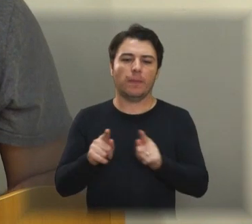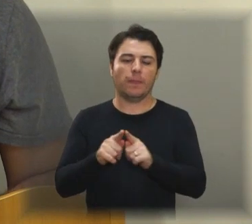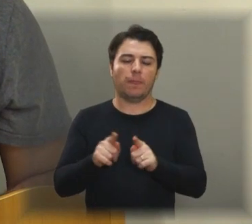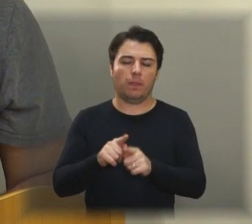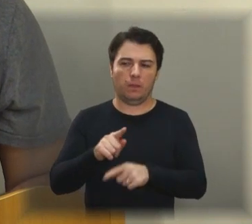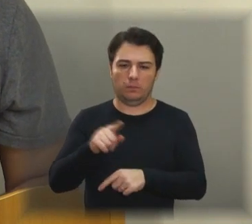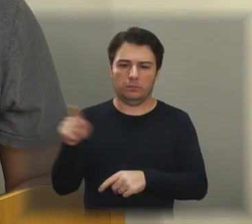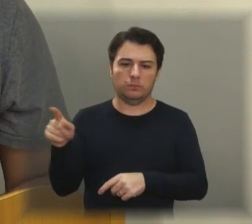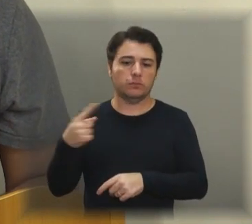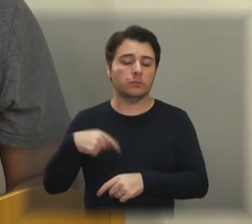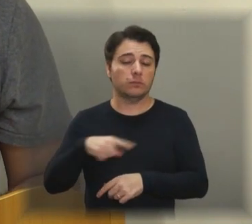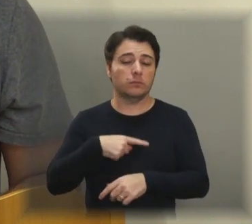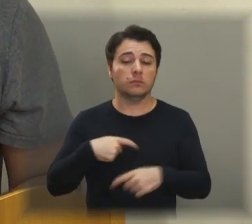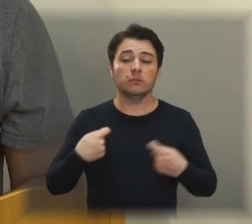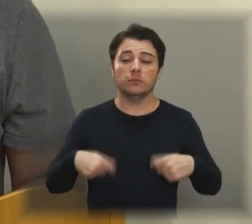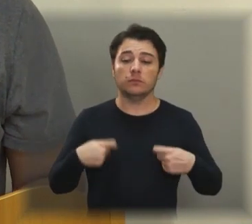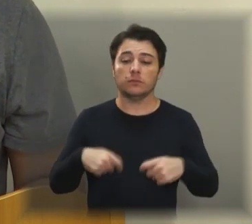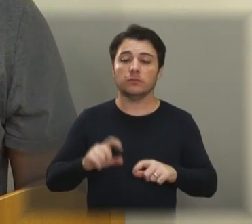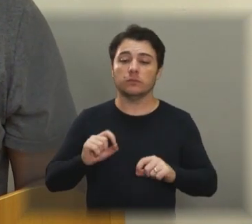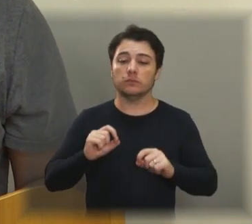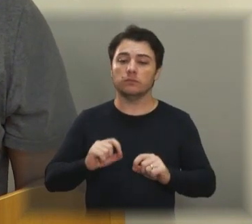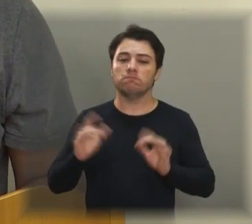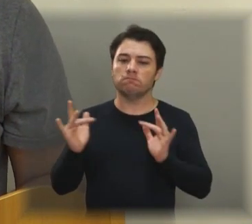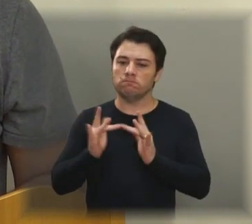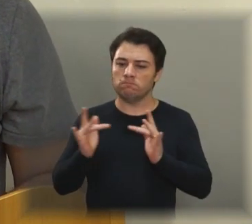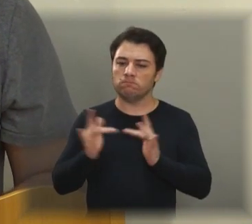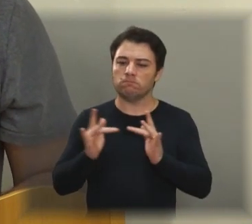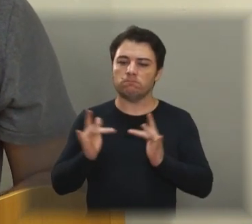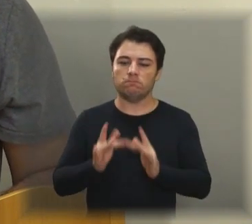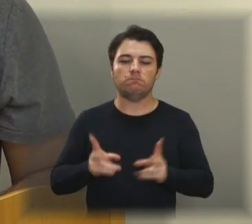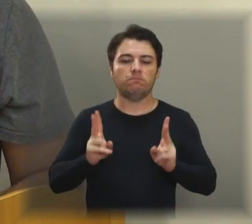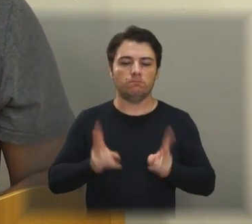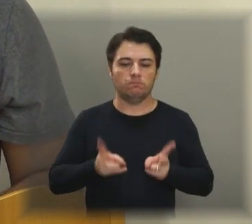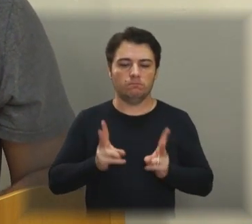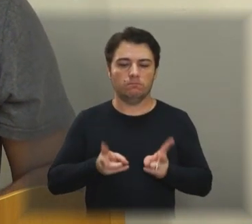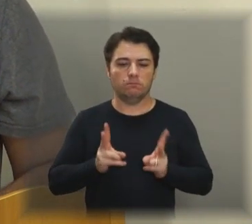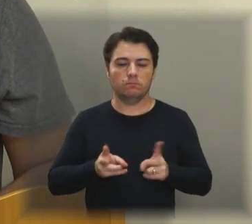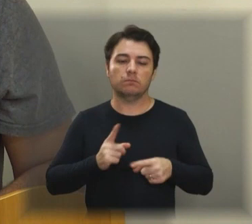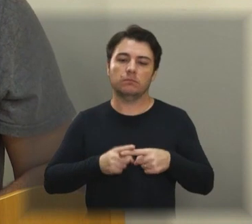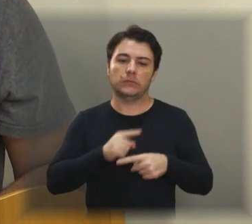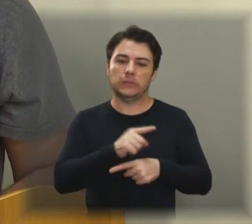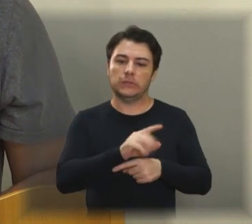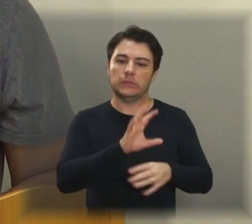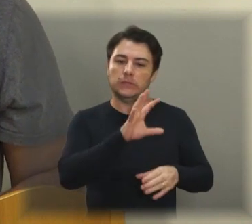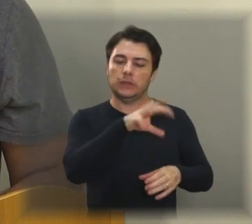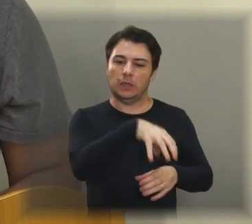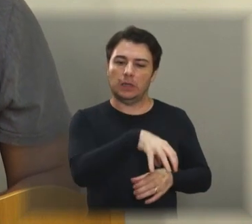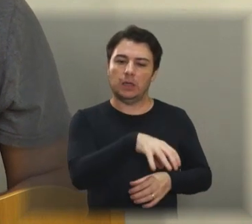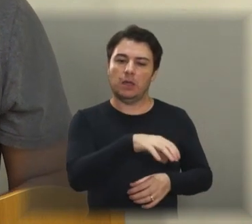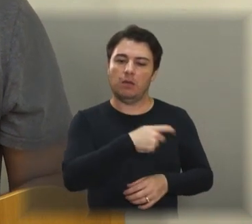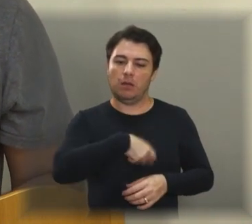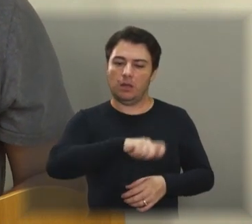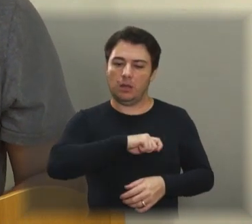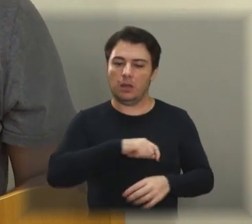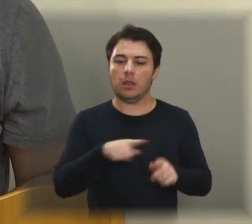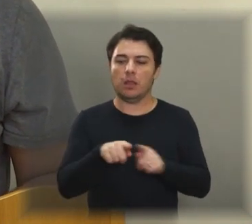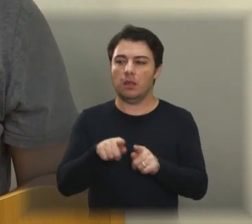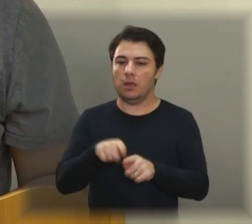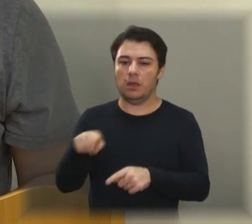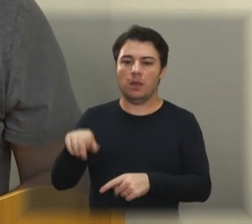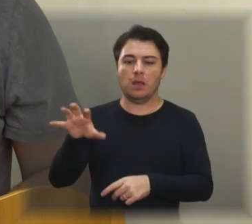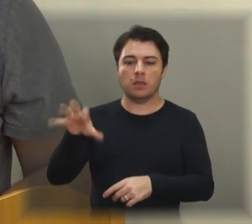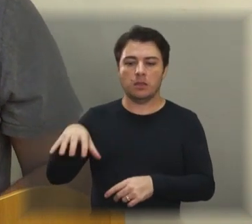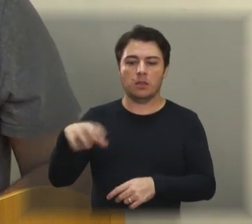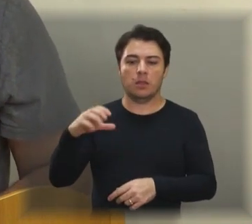rede né acho que a gente tem que estar em constante correção né tanto o setor eu vou passar CPFL